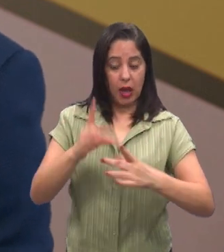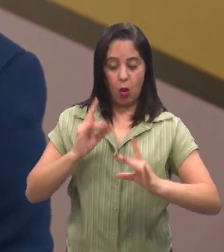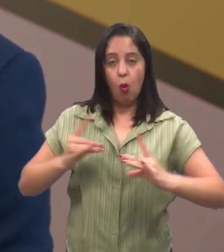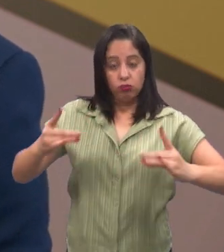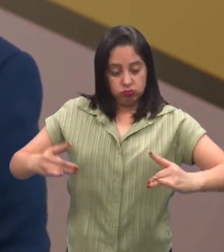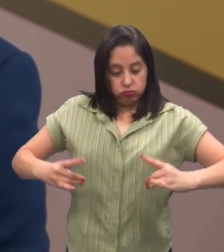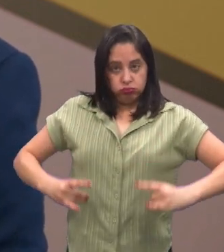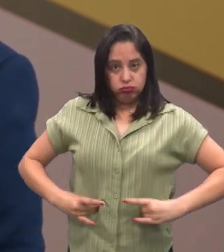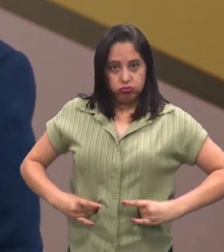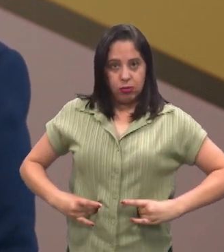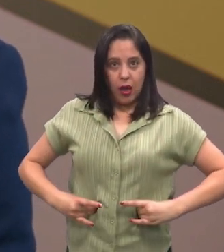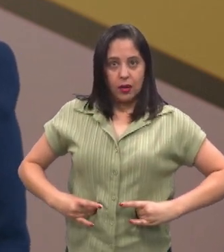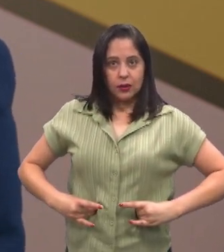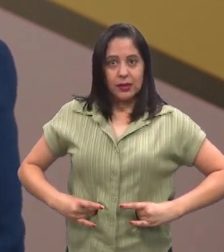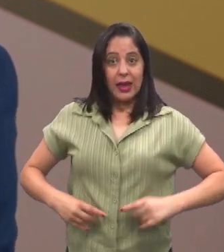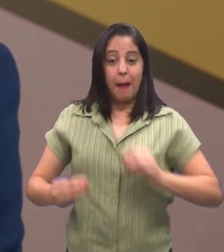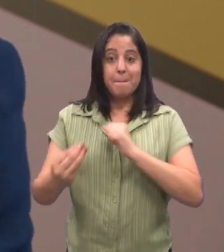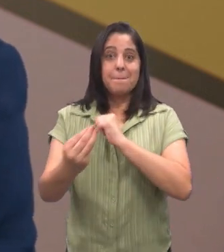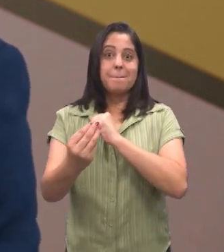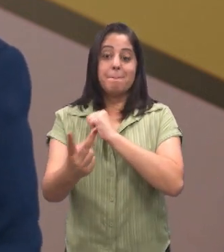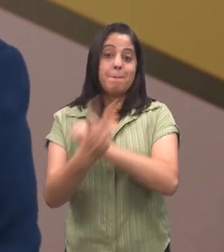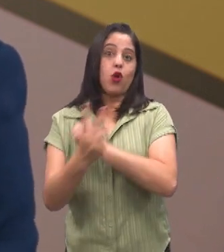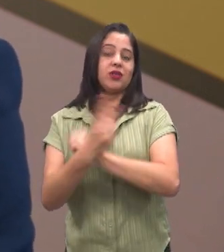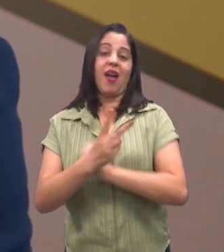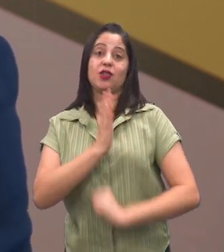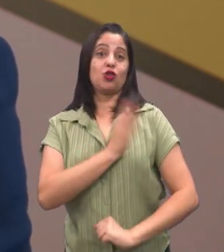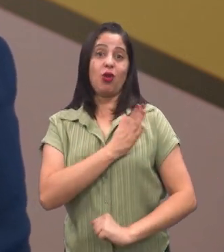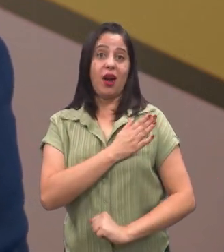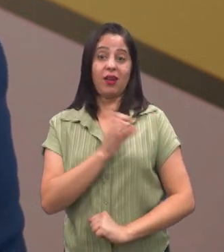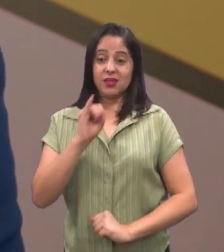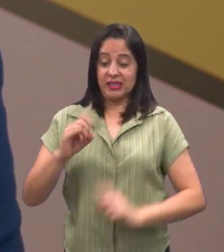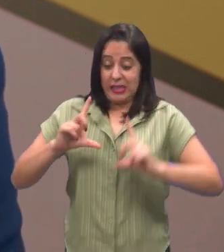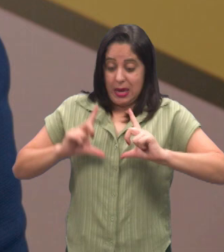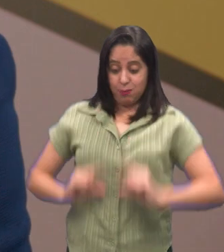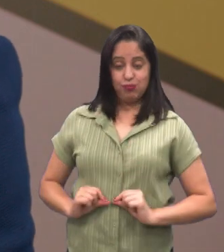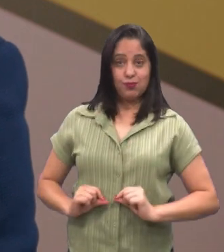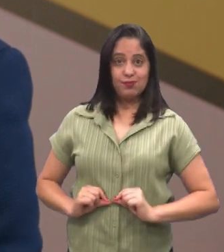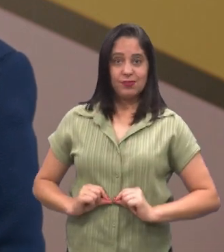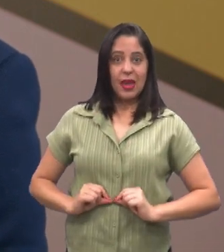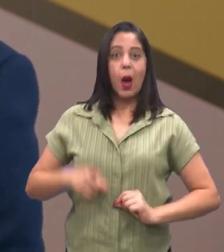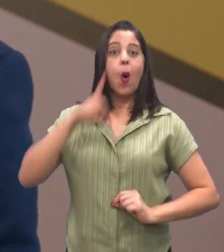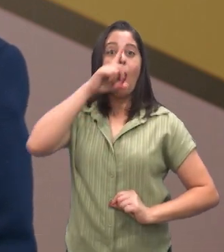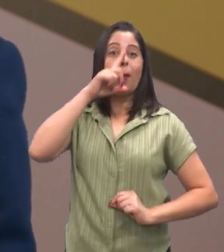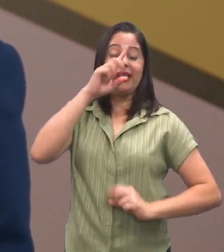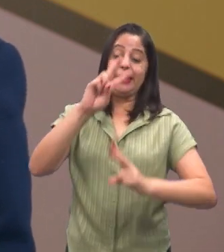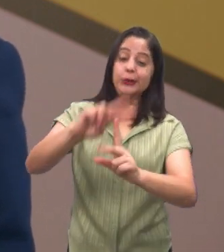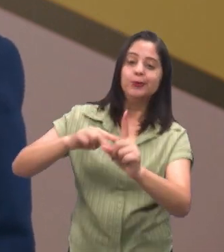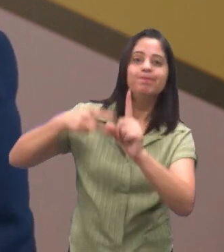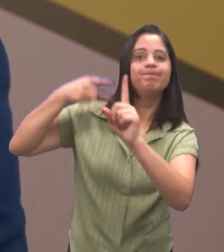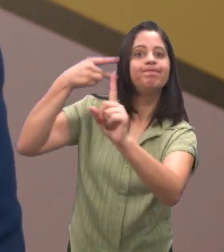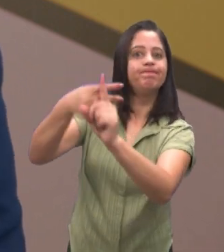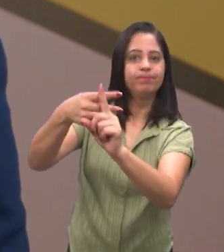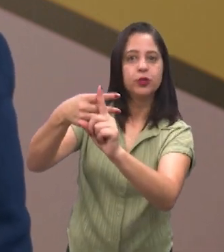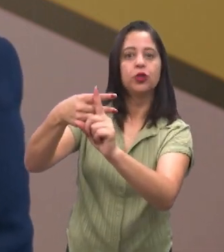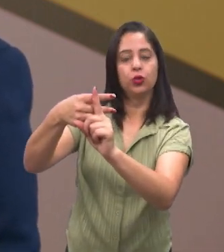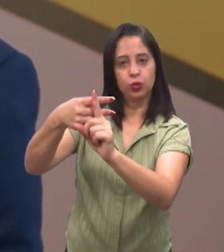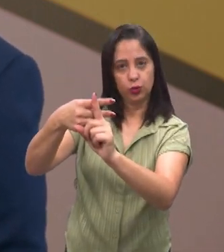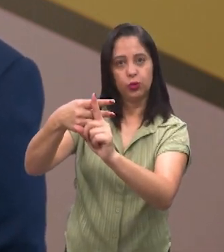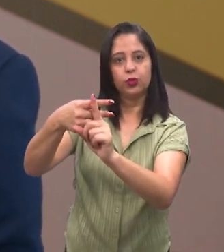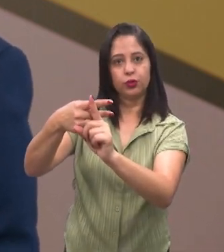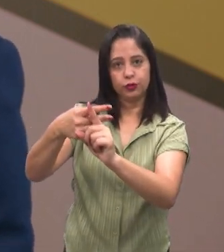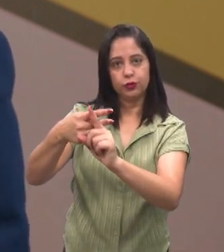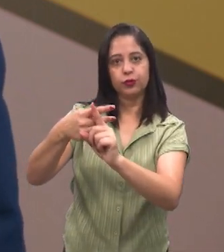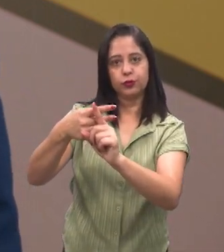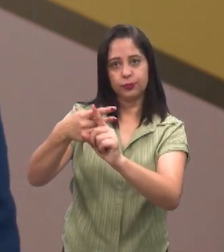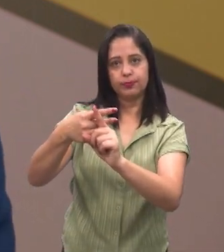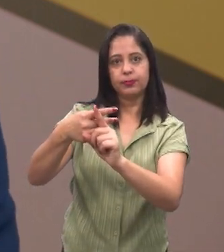Então, isso acaba empurrando mais as mulheres numa transição muito abrupta de estarem protegidas por esse hormônio num